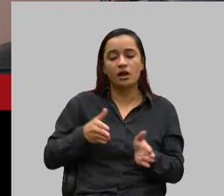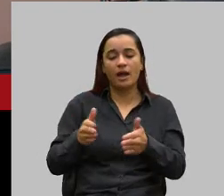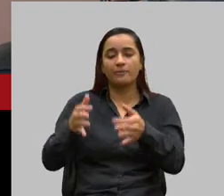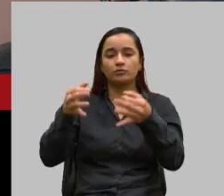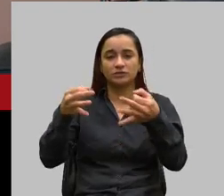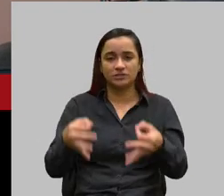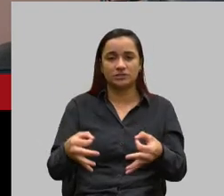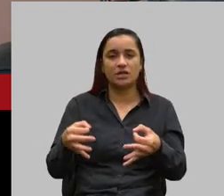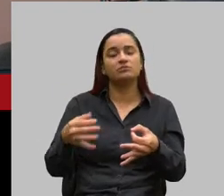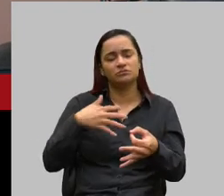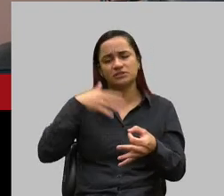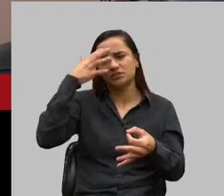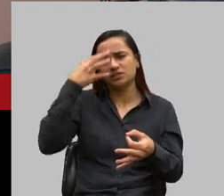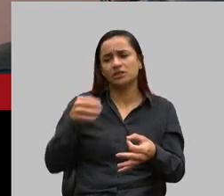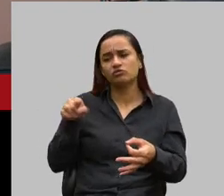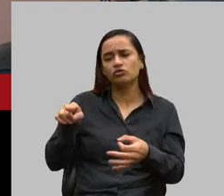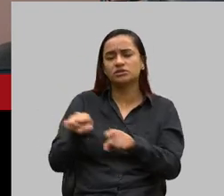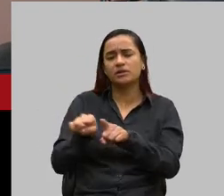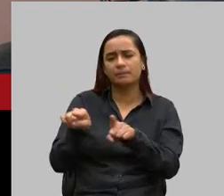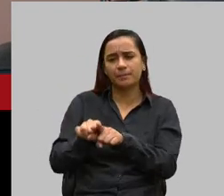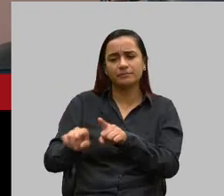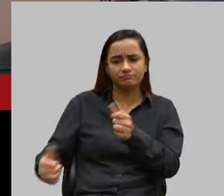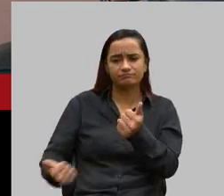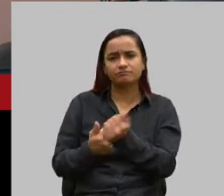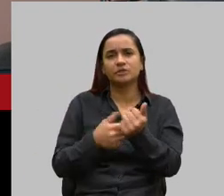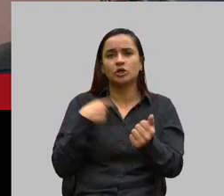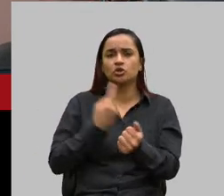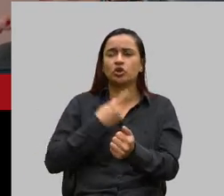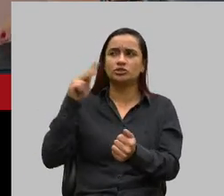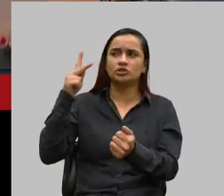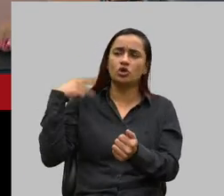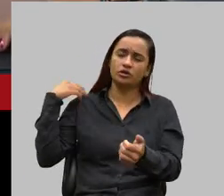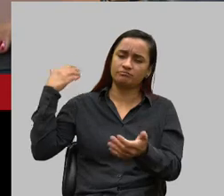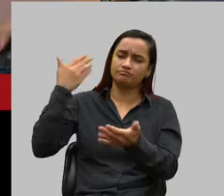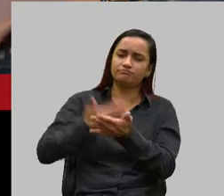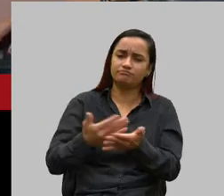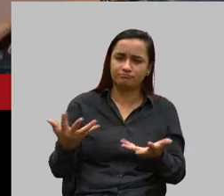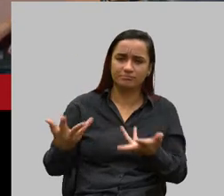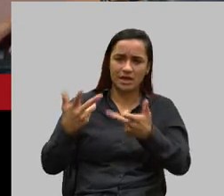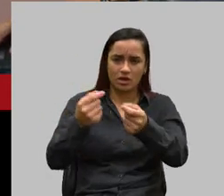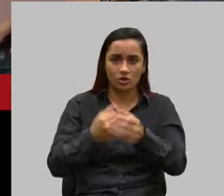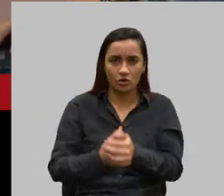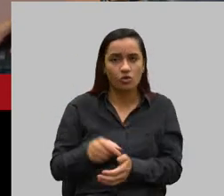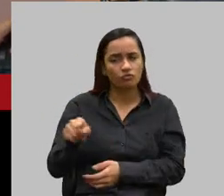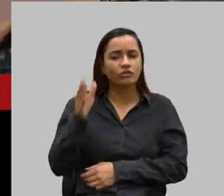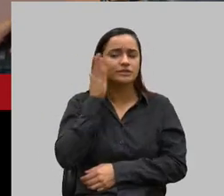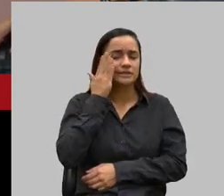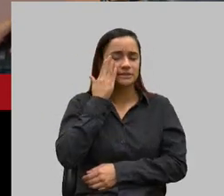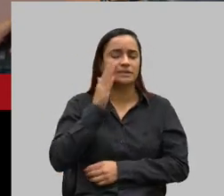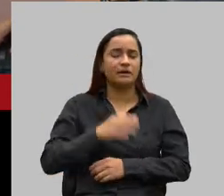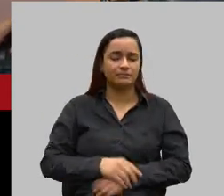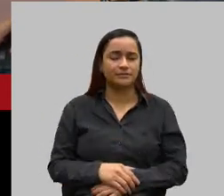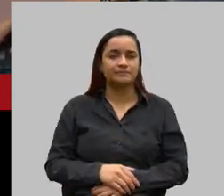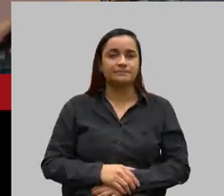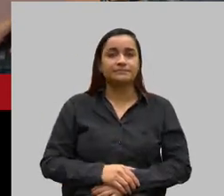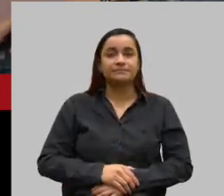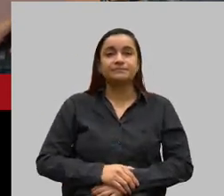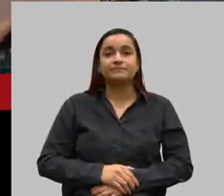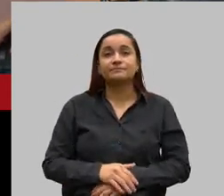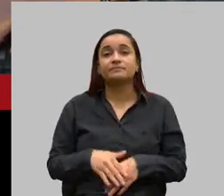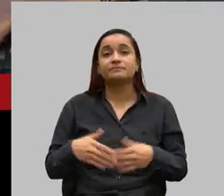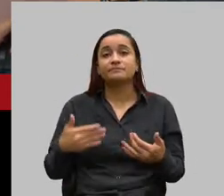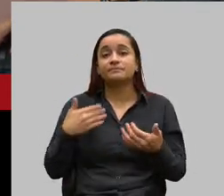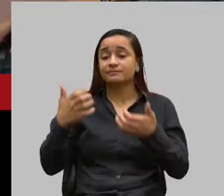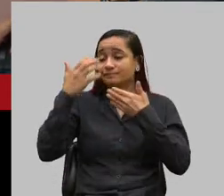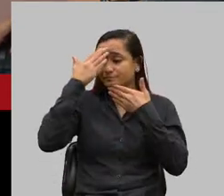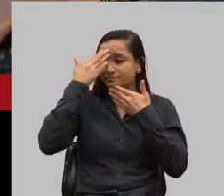certeza que você tem seu nome escrito aí nessa história eh sabe do que eu estou dizendo né e agradecer